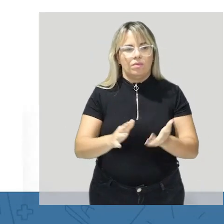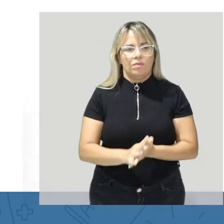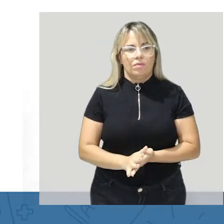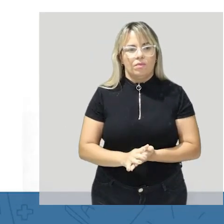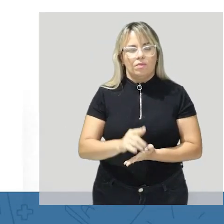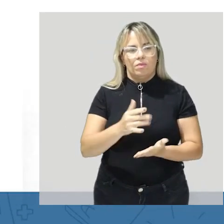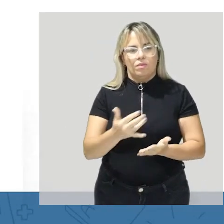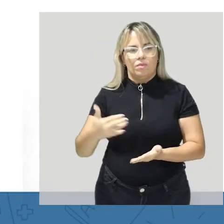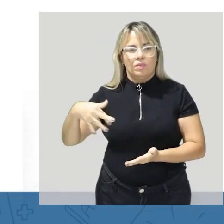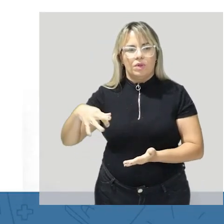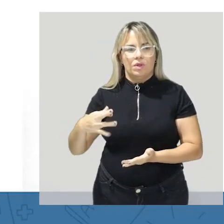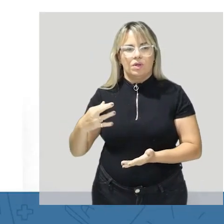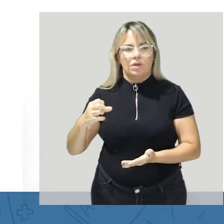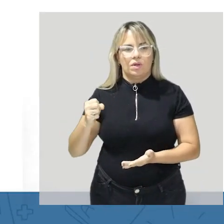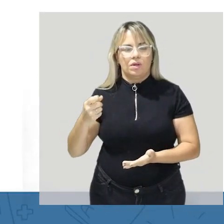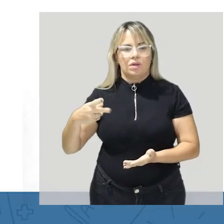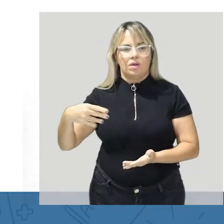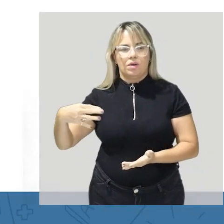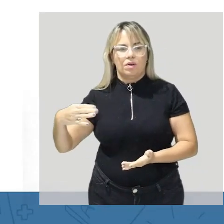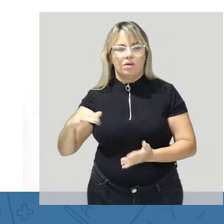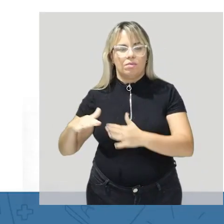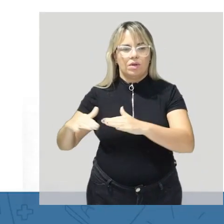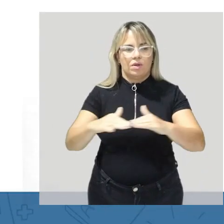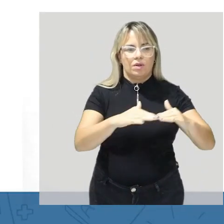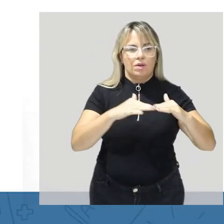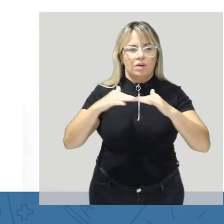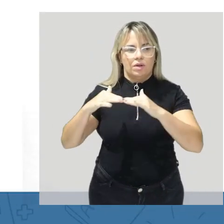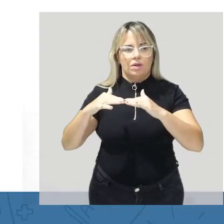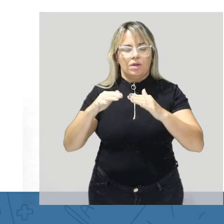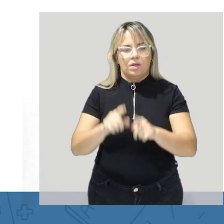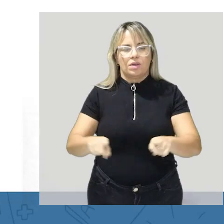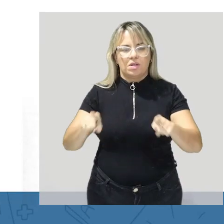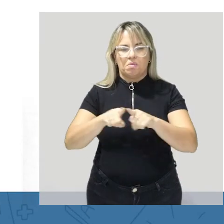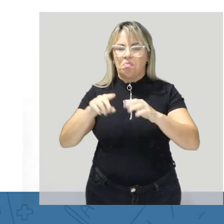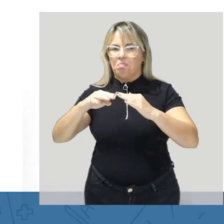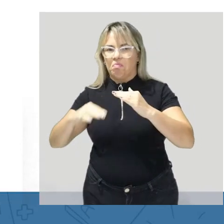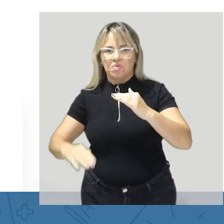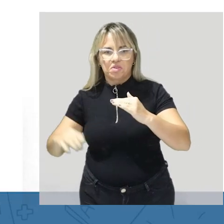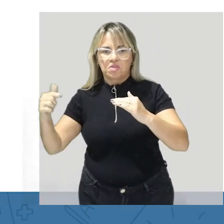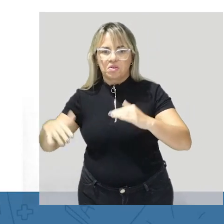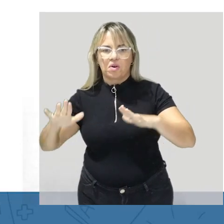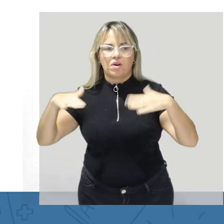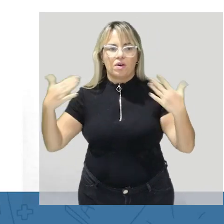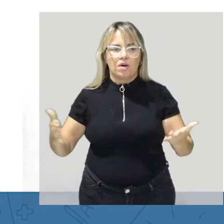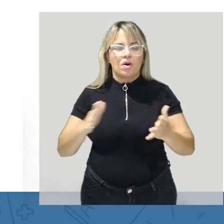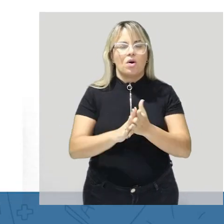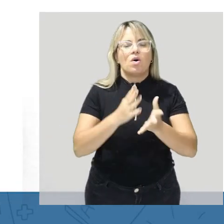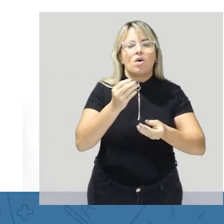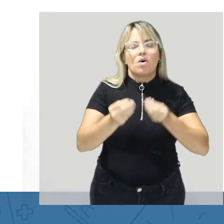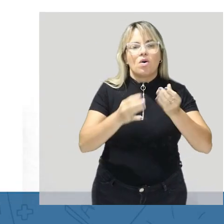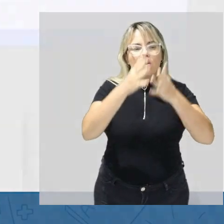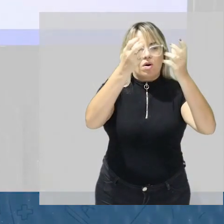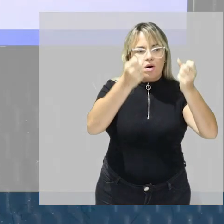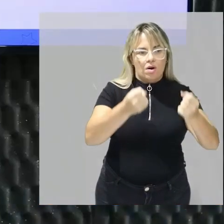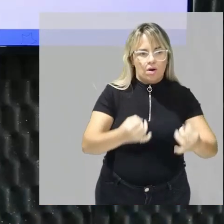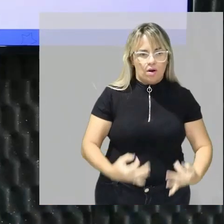interespecífica, que é harmônica e que é desarmônica. Vou começar a falar aqui de